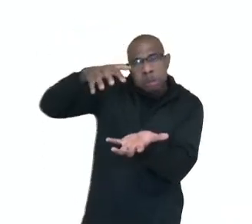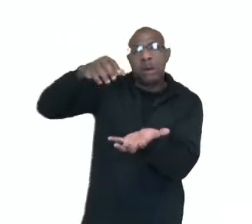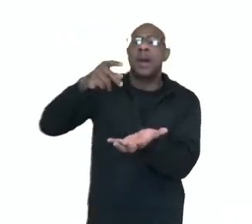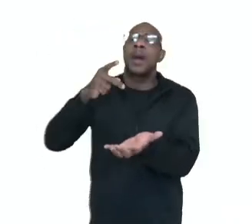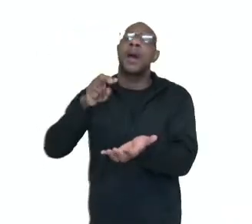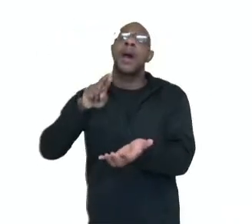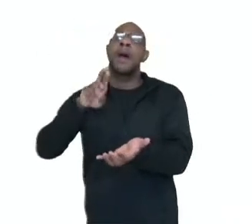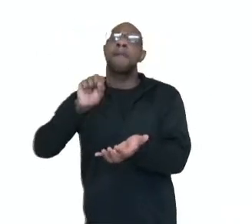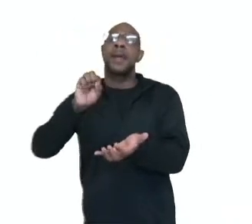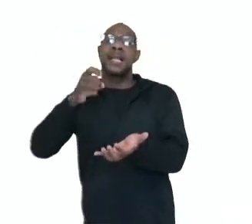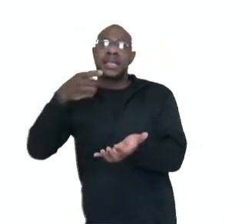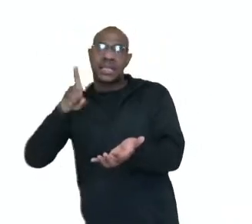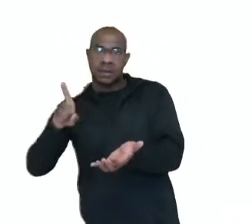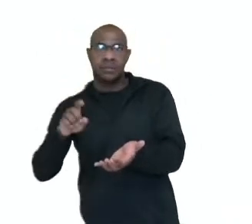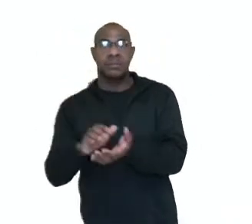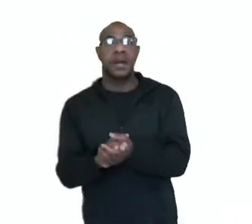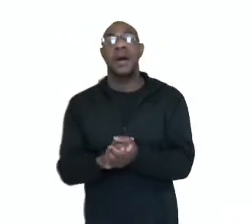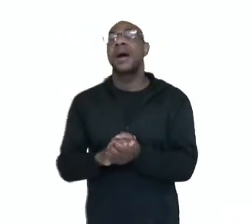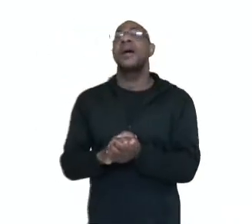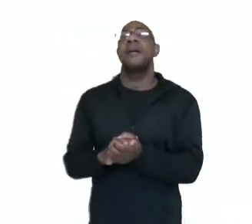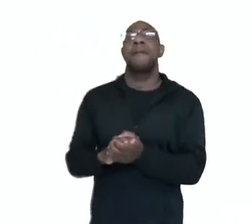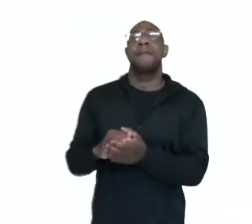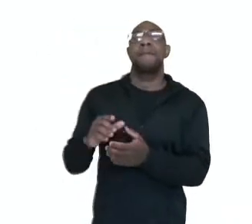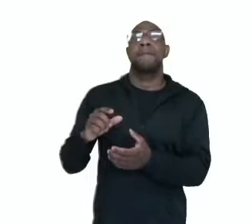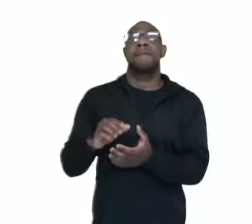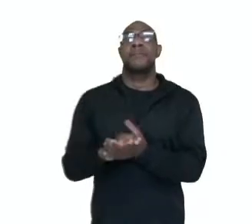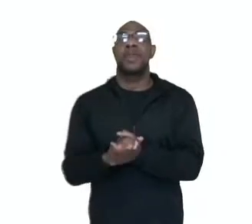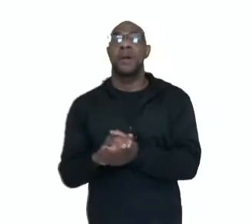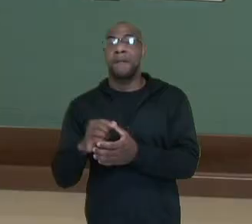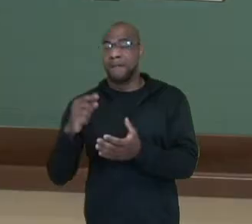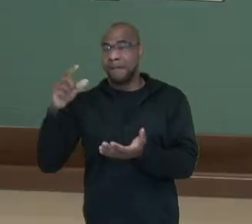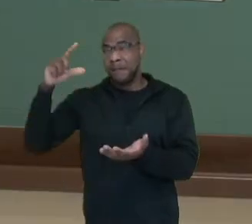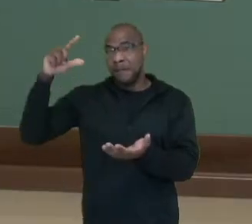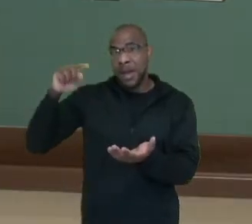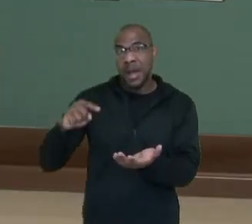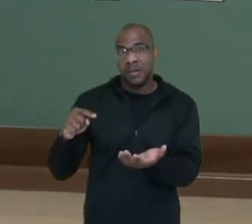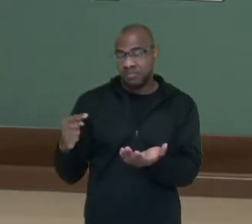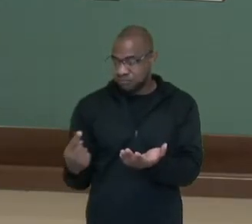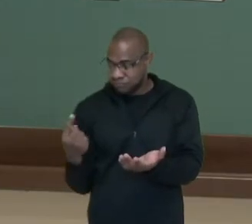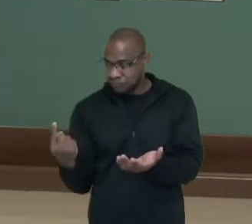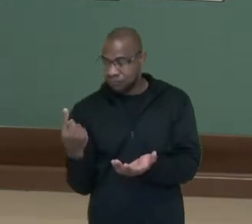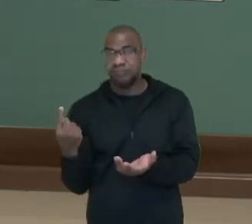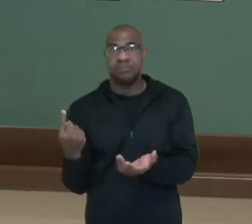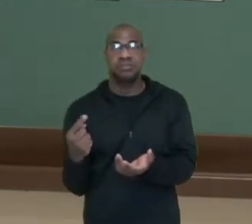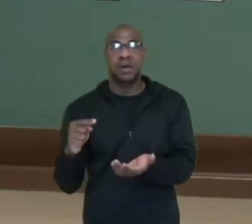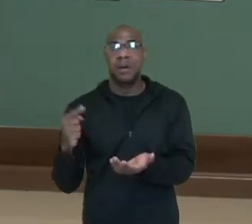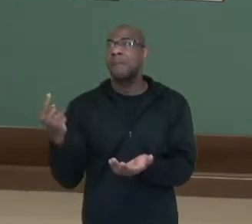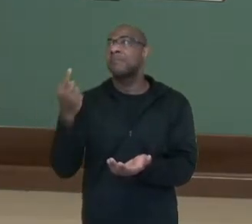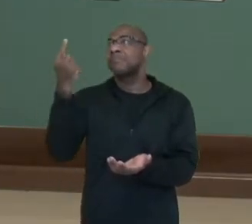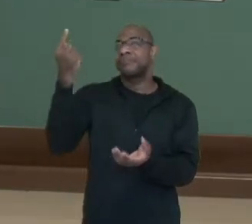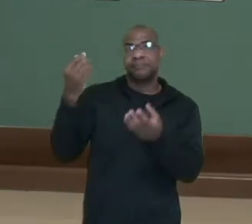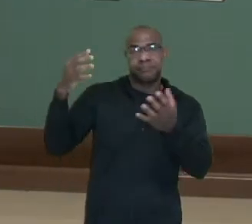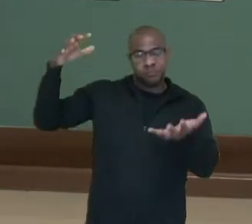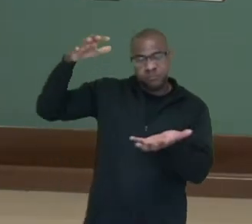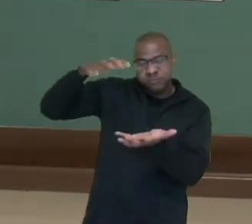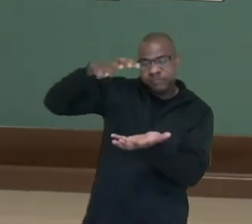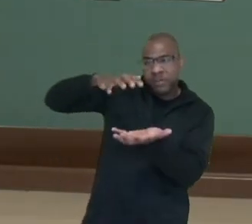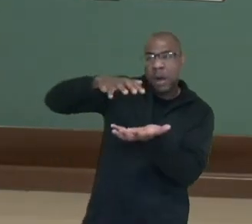altitude, maior vai ser a pressão, ok? A pressão atmosférica. Em